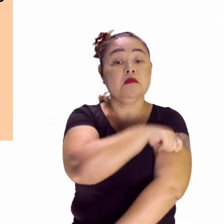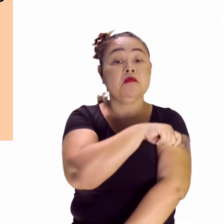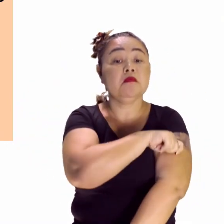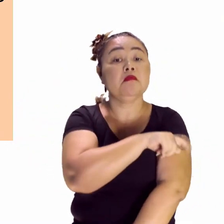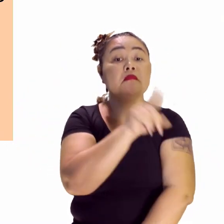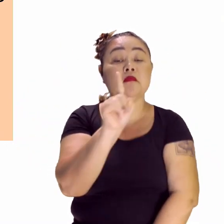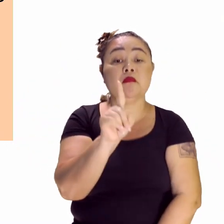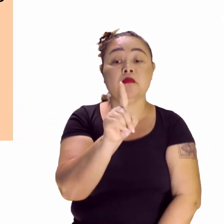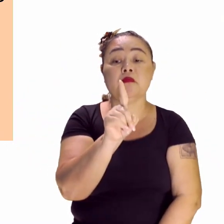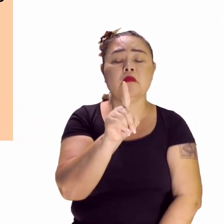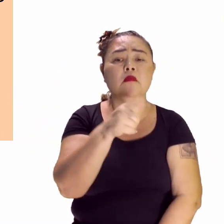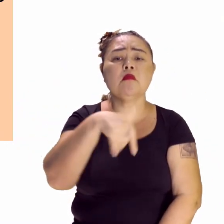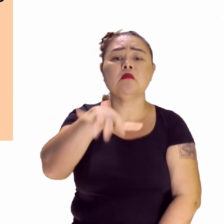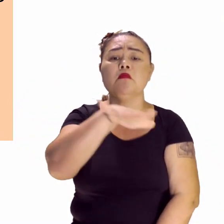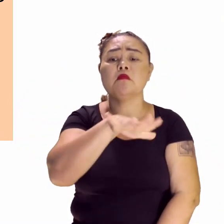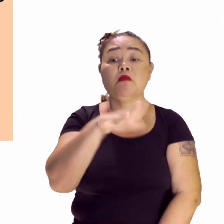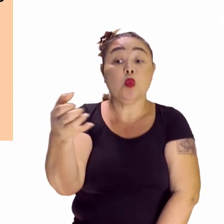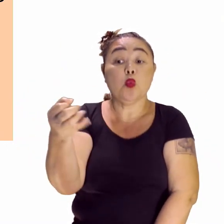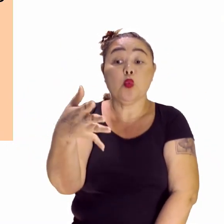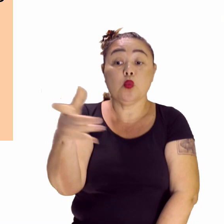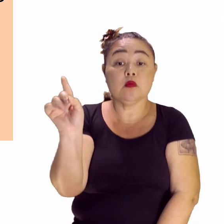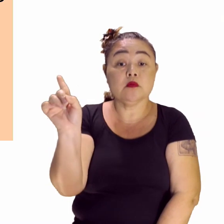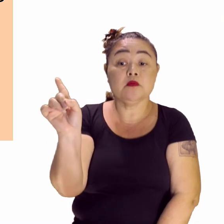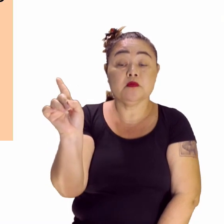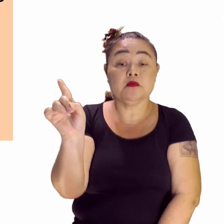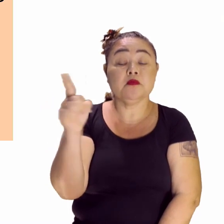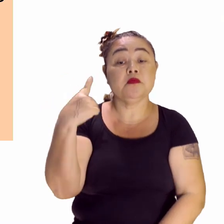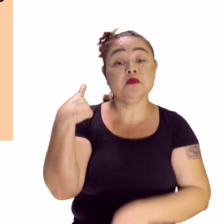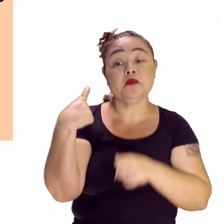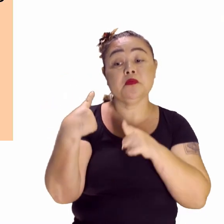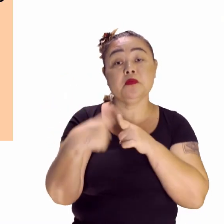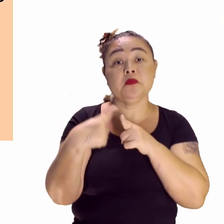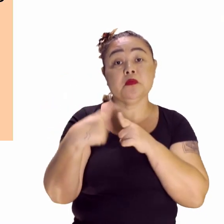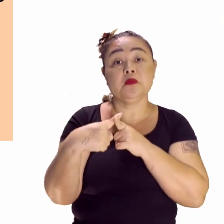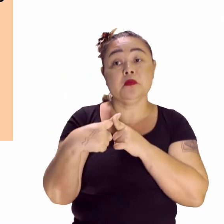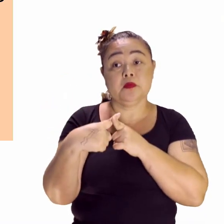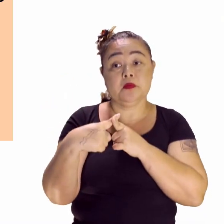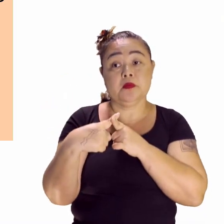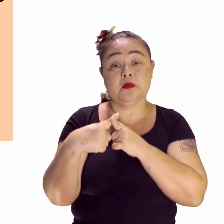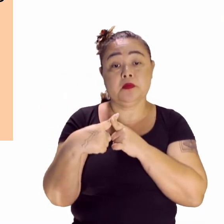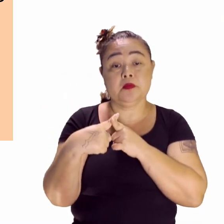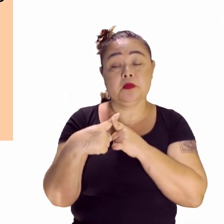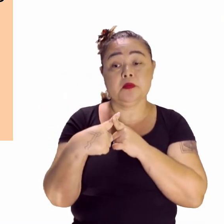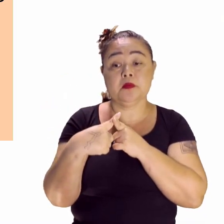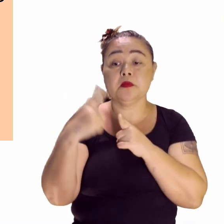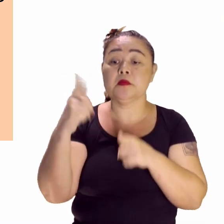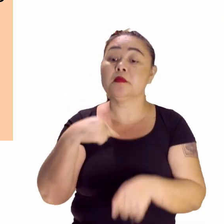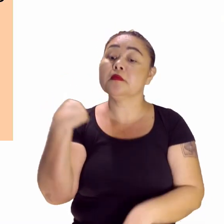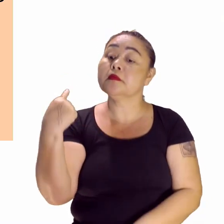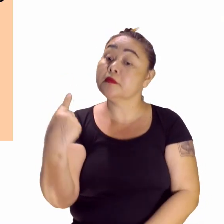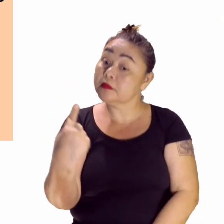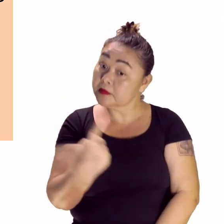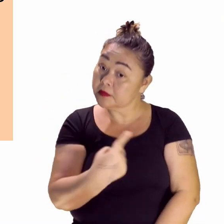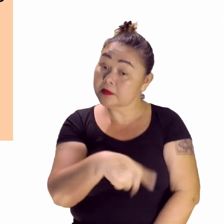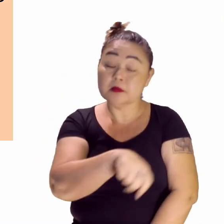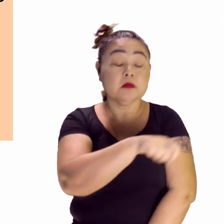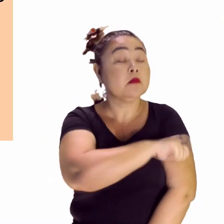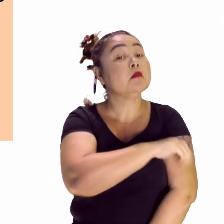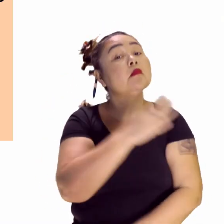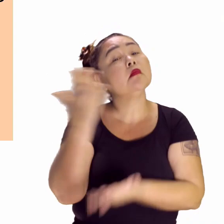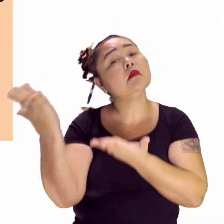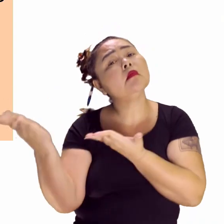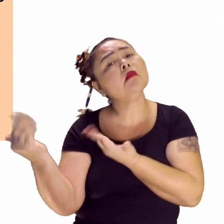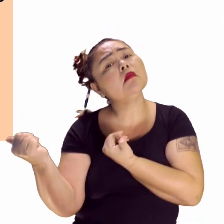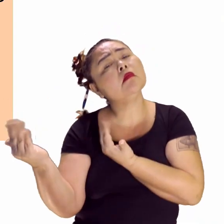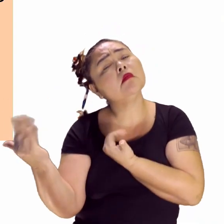para ele muitos deles chama novidade Exatamente porque Rogério nosso aluno ele é jovem né Ele é muito jovem